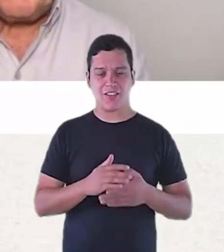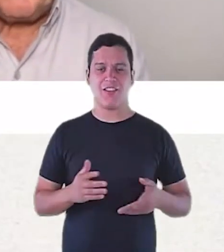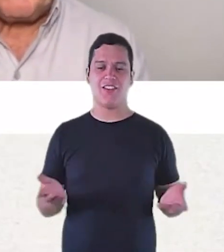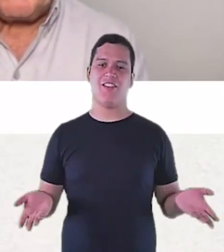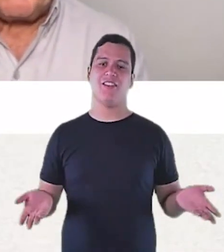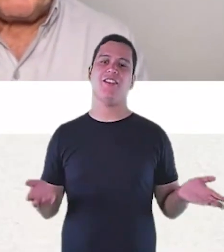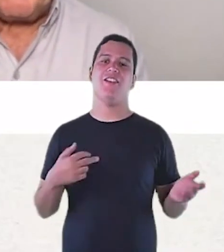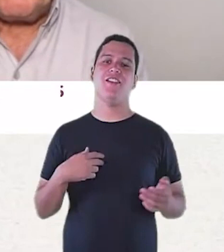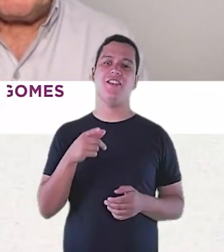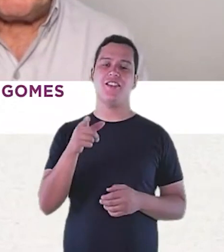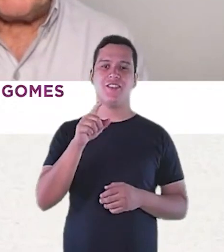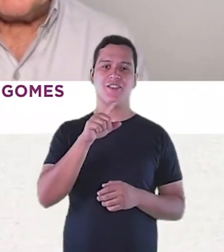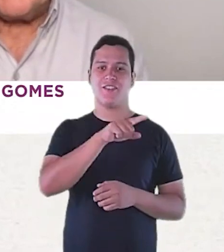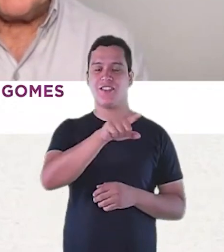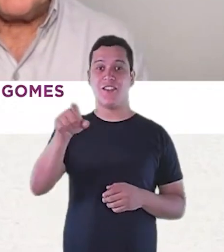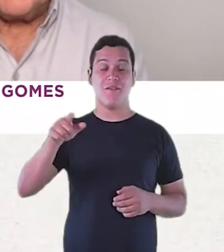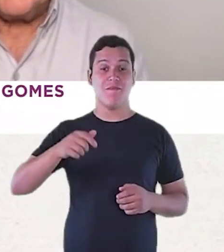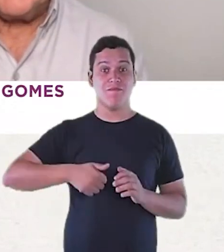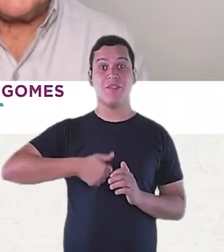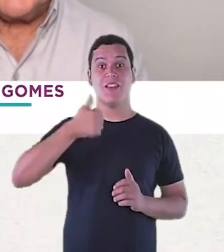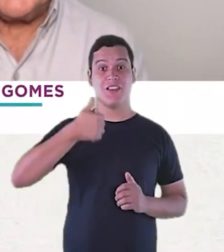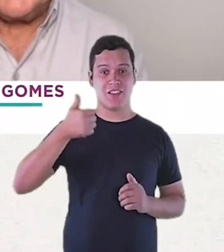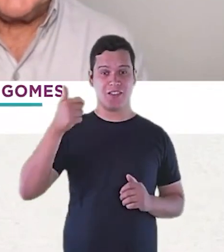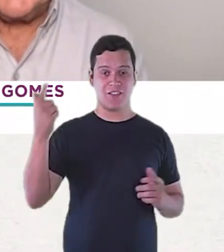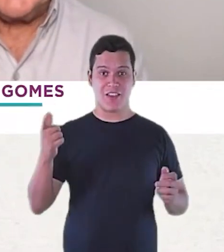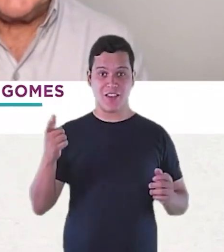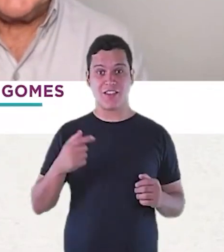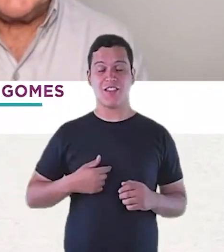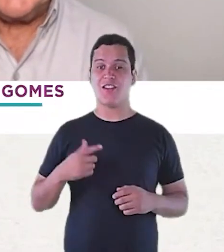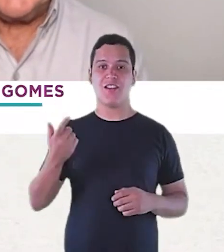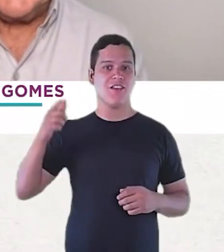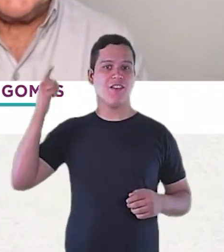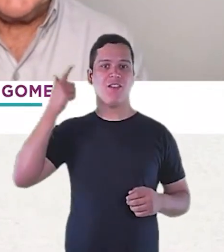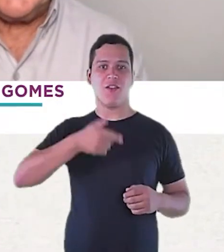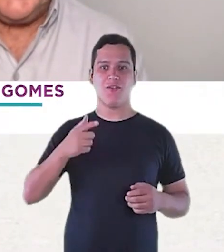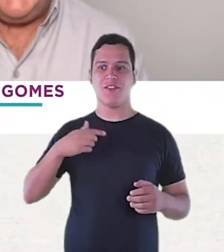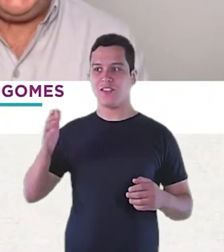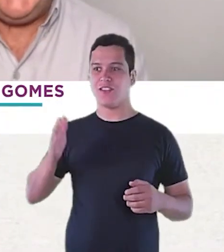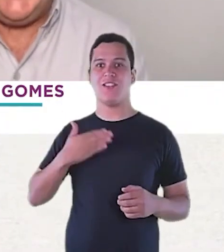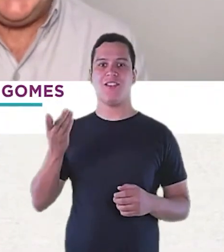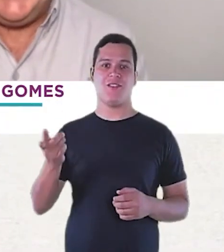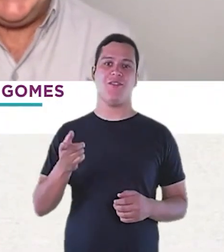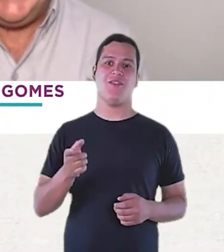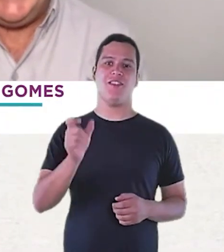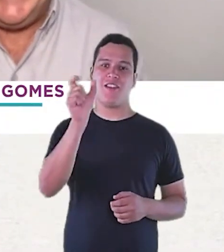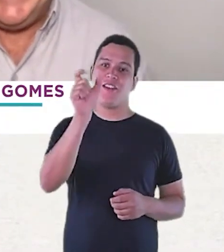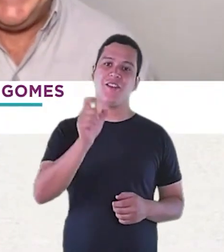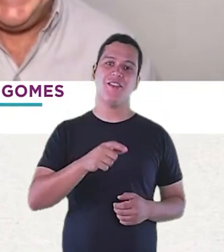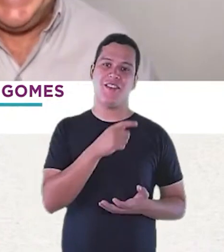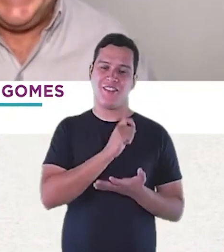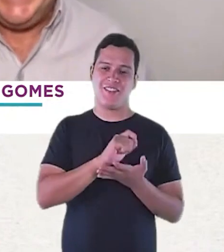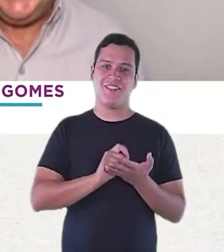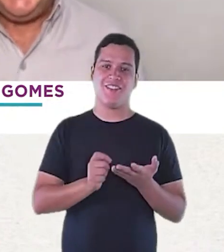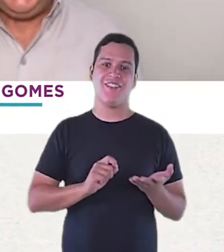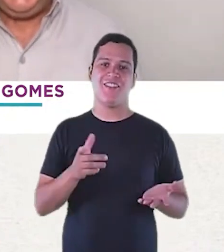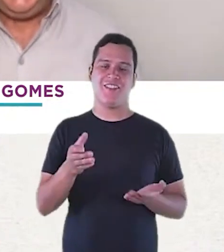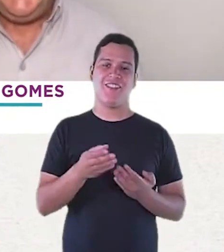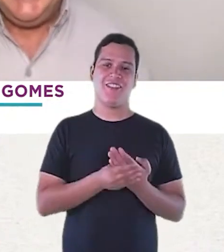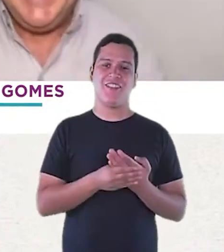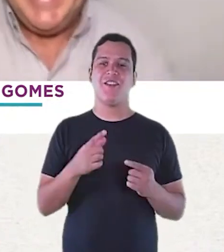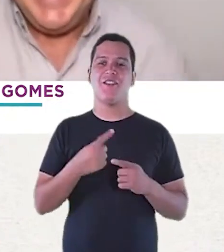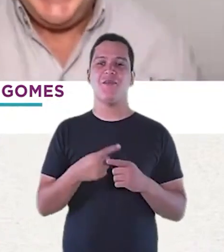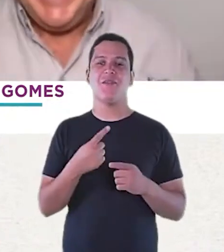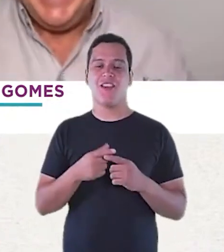Gente, pela primeira vez nesses últimos tempos, não consegui pegar um autor. Eu sempre pego o autor, ele está falando coisa,